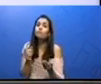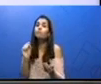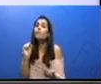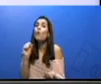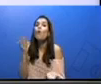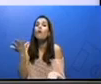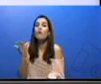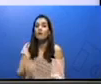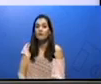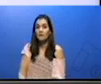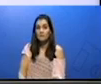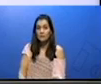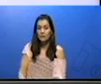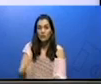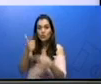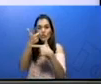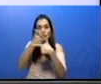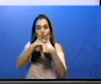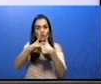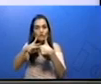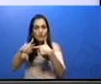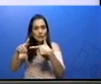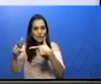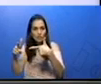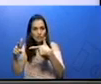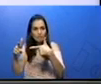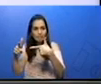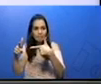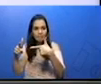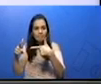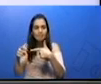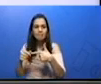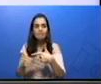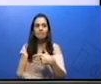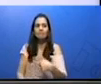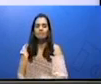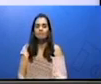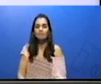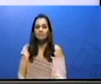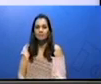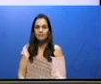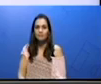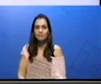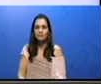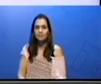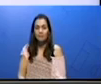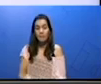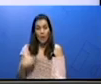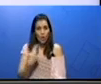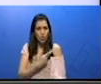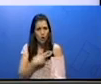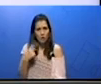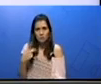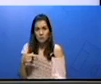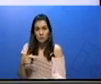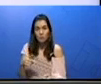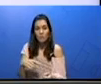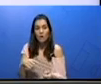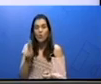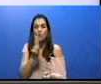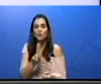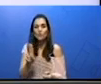vamos dividir 32 por 16, aumentou na proporção de 2. Então, nós vamos usar essa informação e